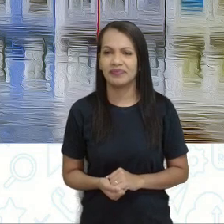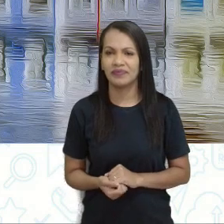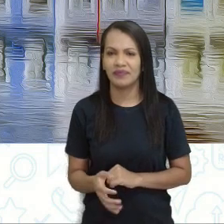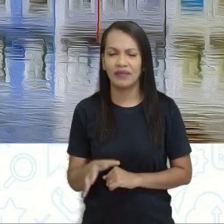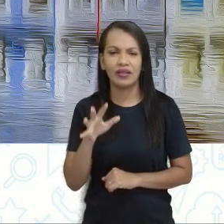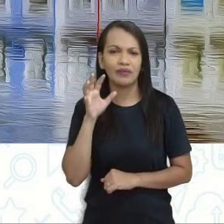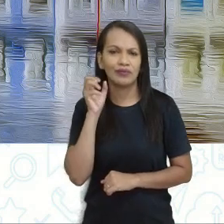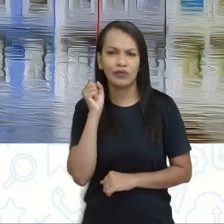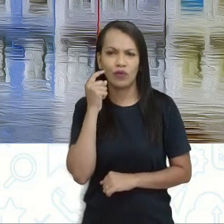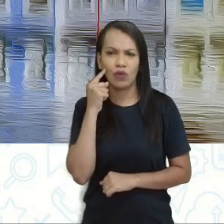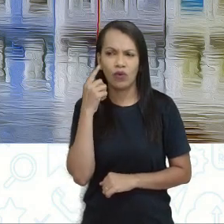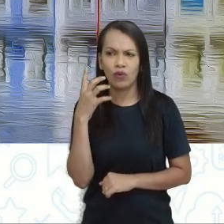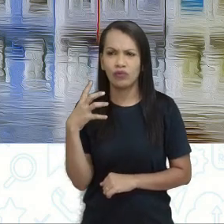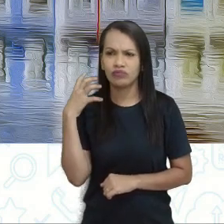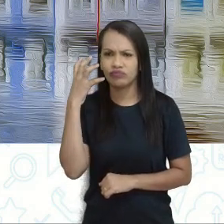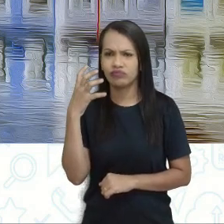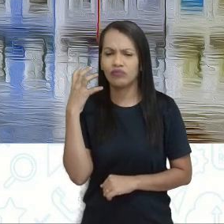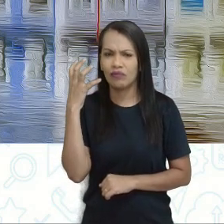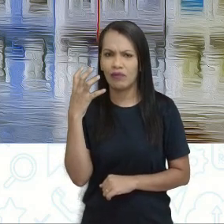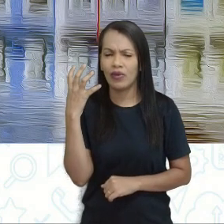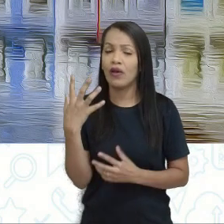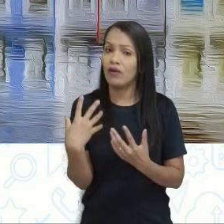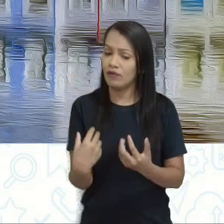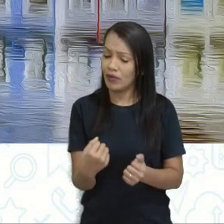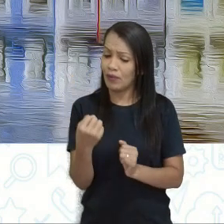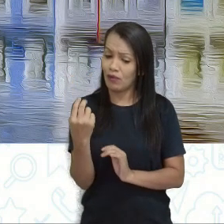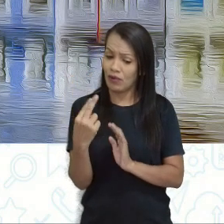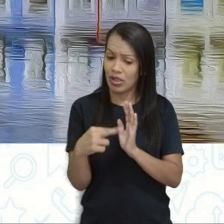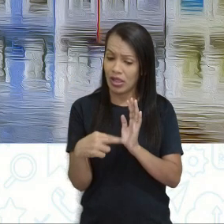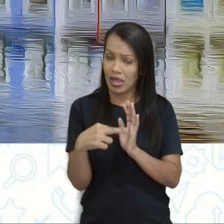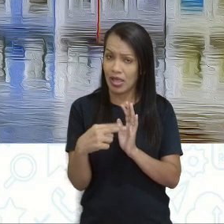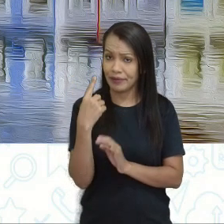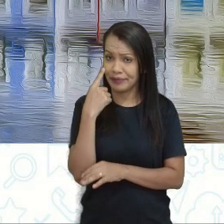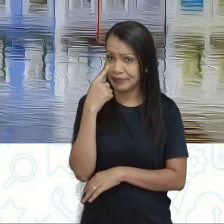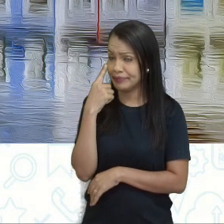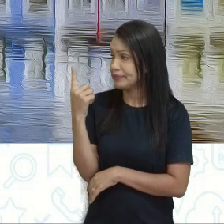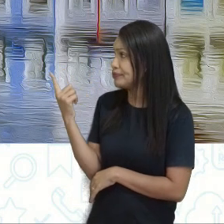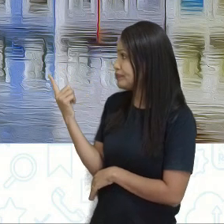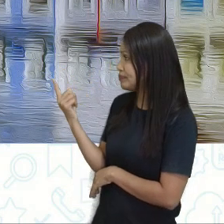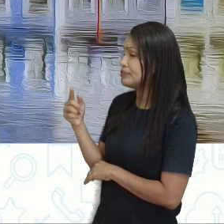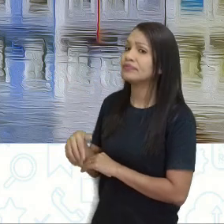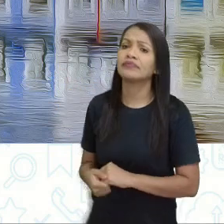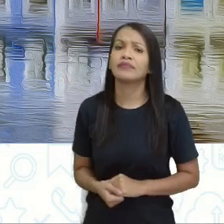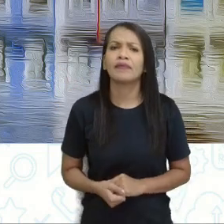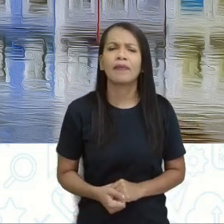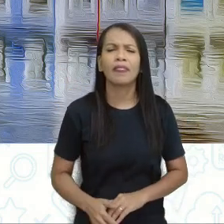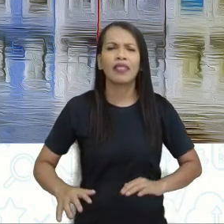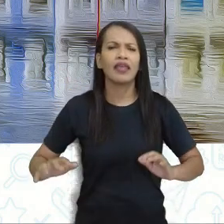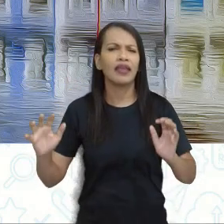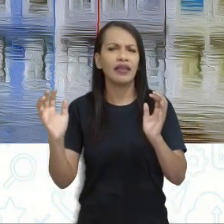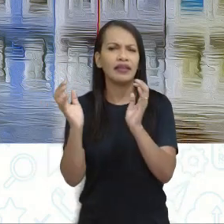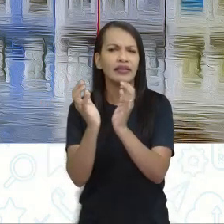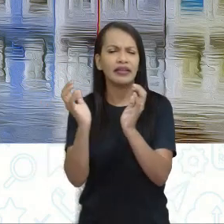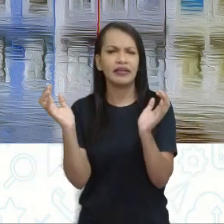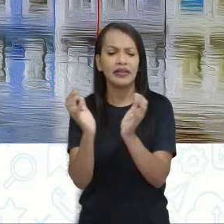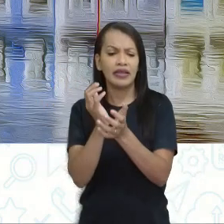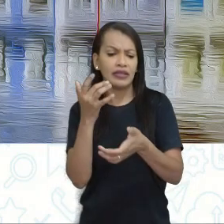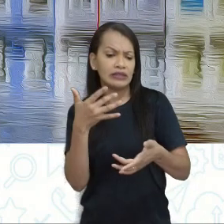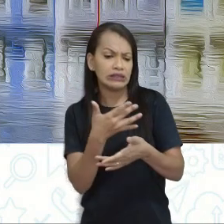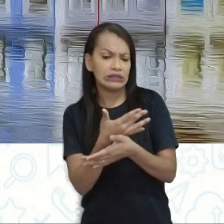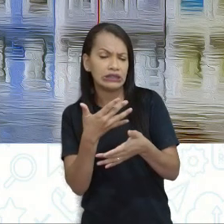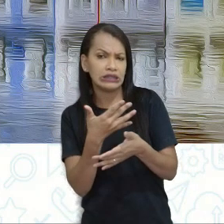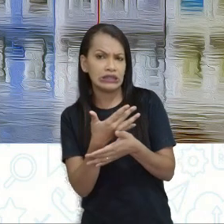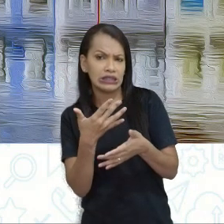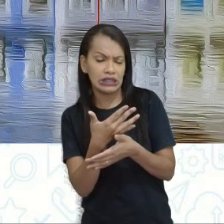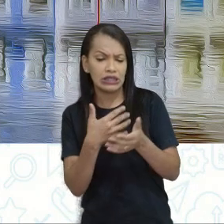Não tá indo, né? A música. Vamos então ler aqui, né? A música é a seguinte: Recife, cidade do